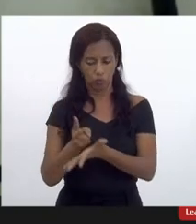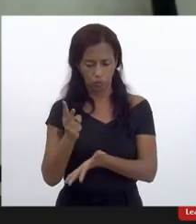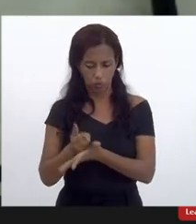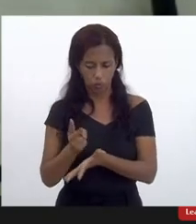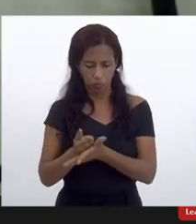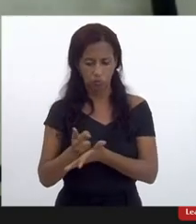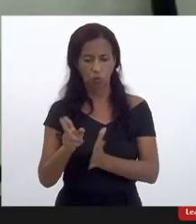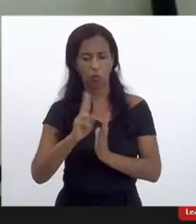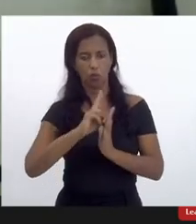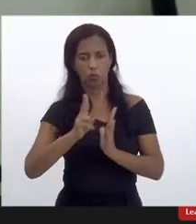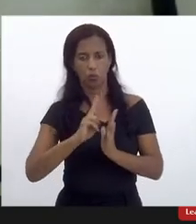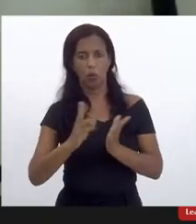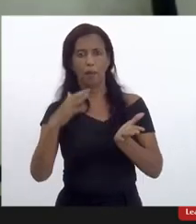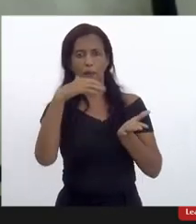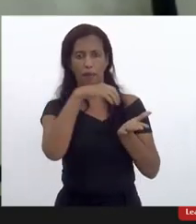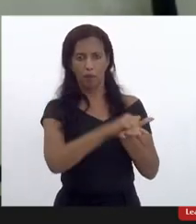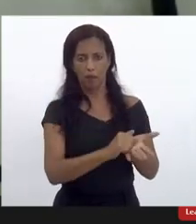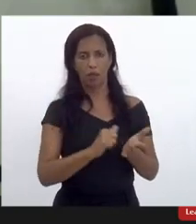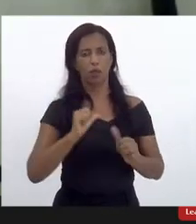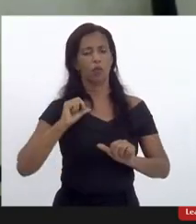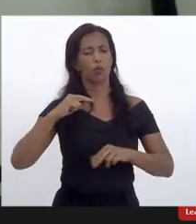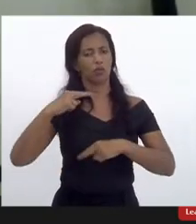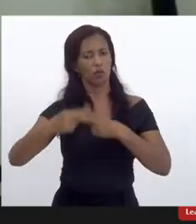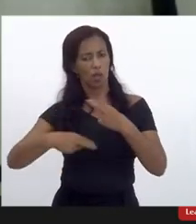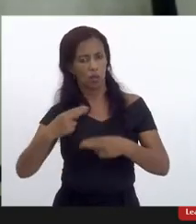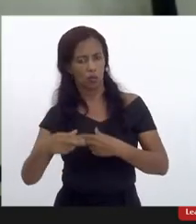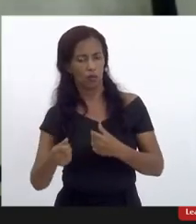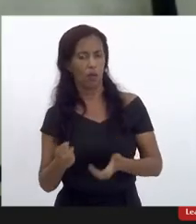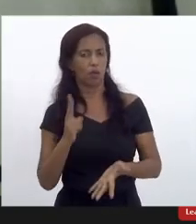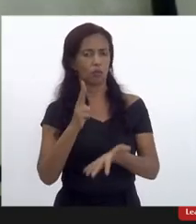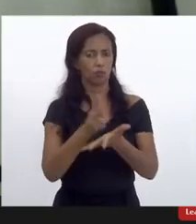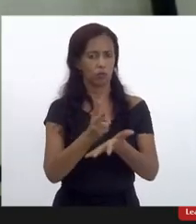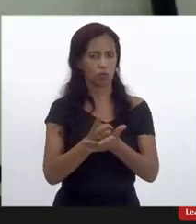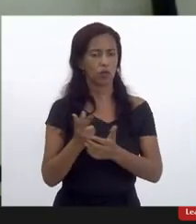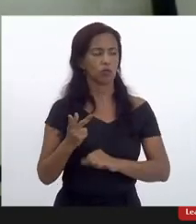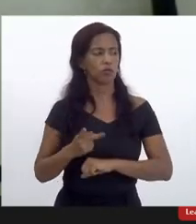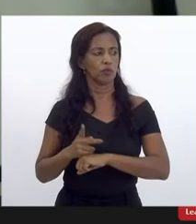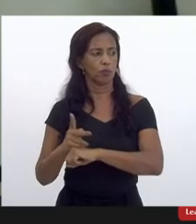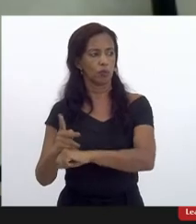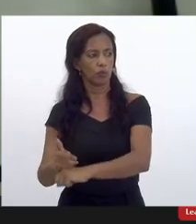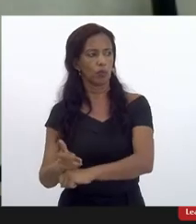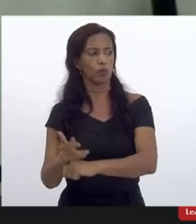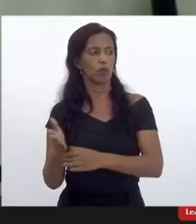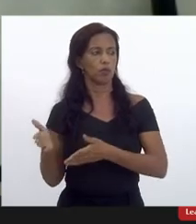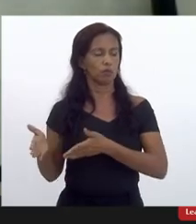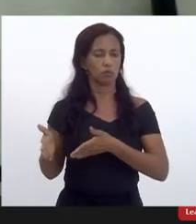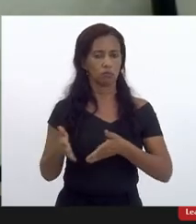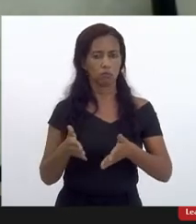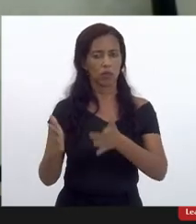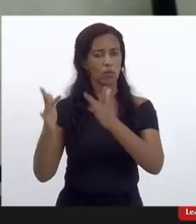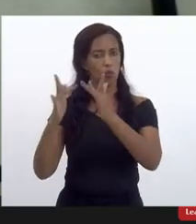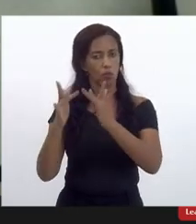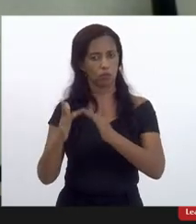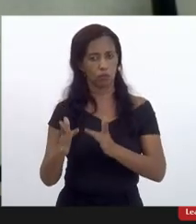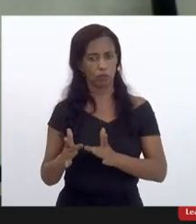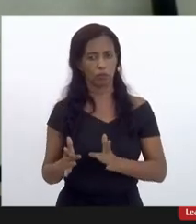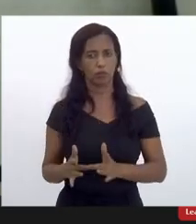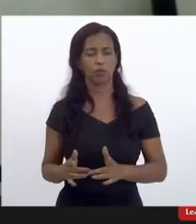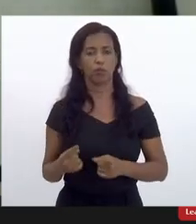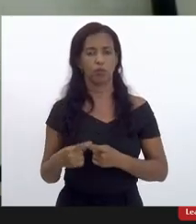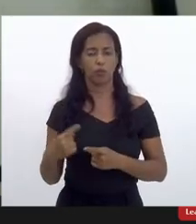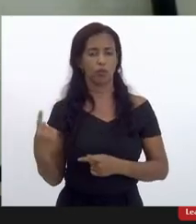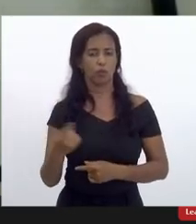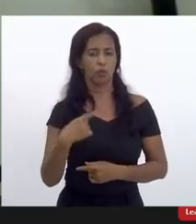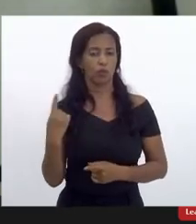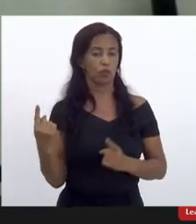a permanência de ficar e de renovar, e a gente vem buscando esse contato, né, porque o